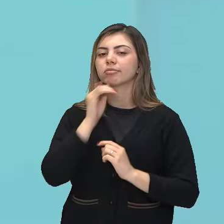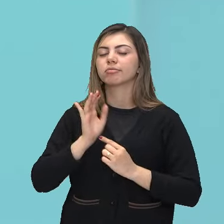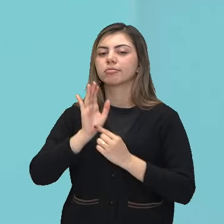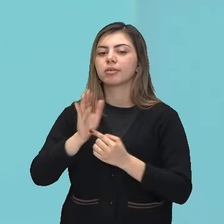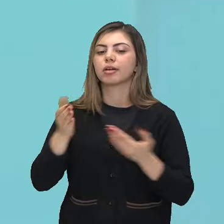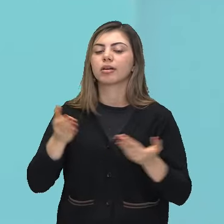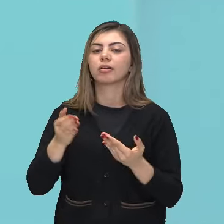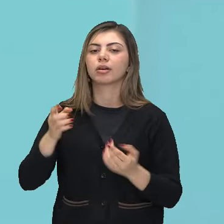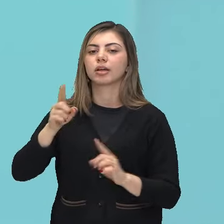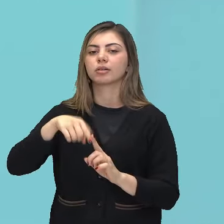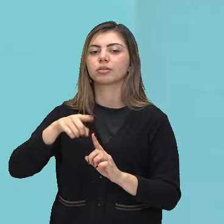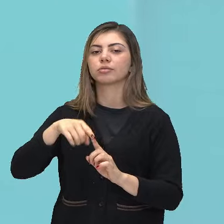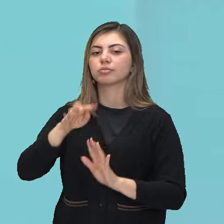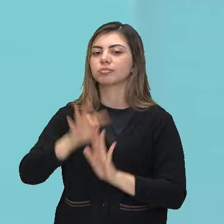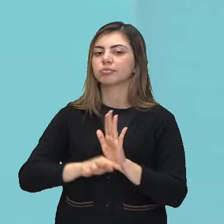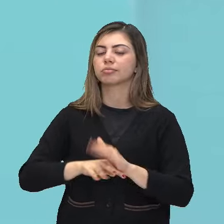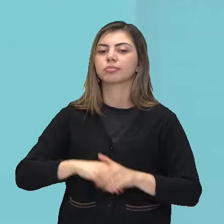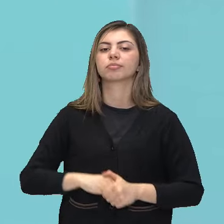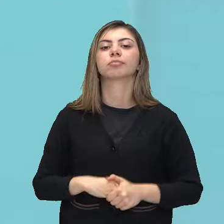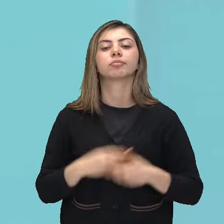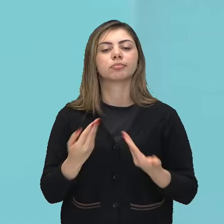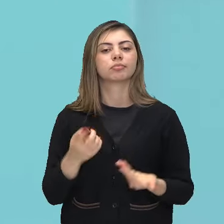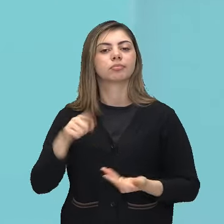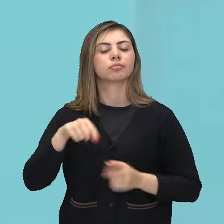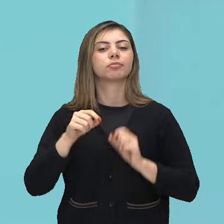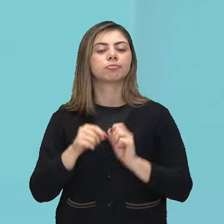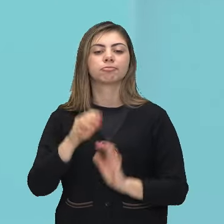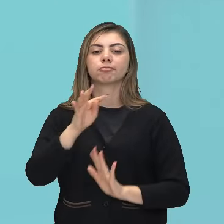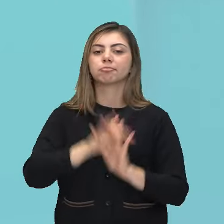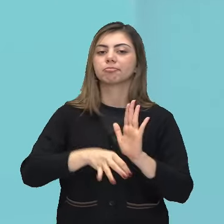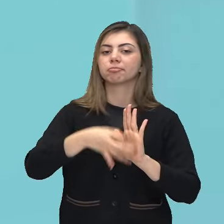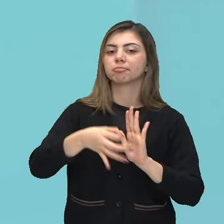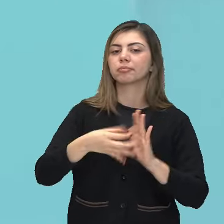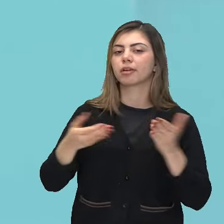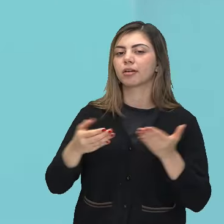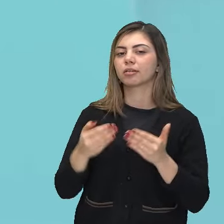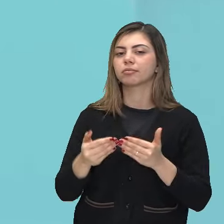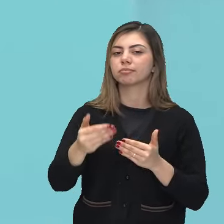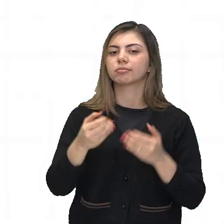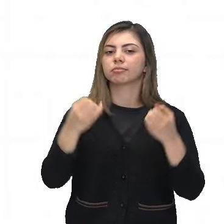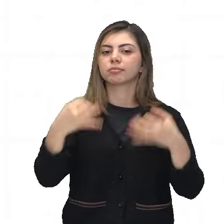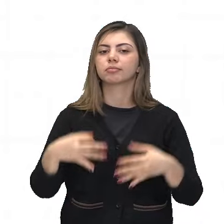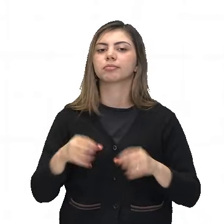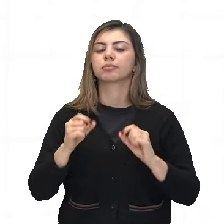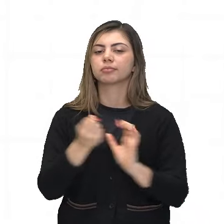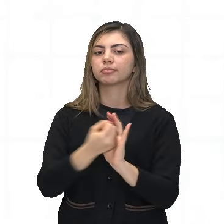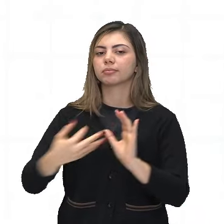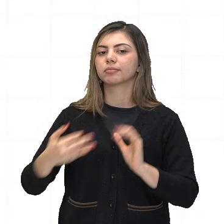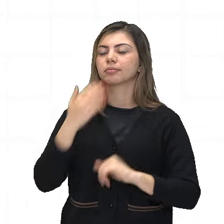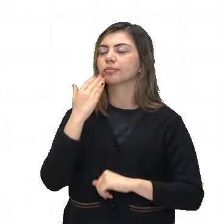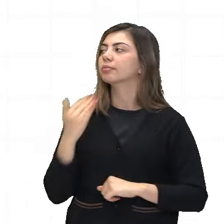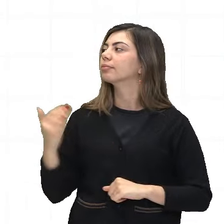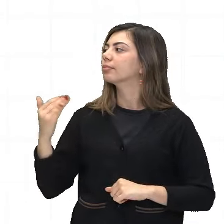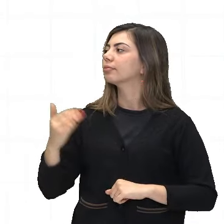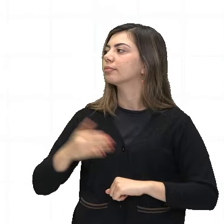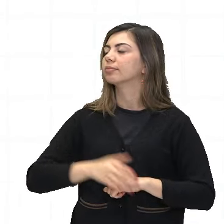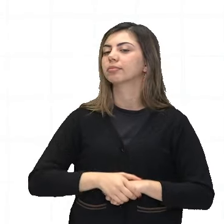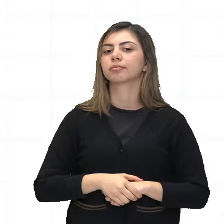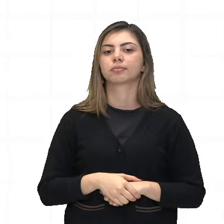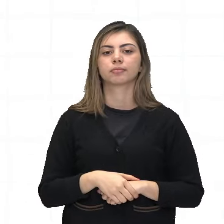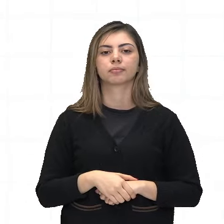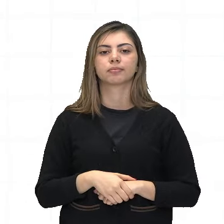nosso tipo textual estamos falando de textos argumentativos as características do texto argumentativo aí na tela para